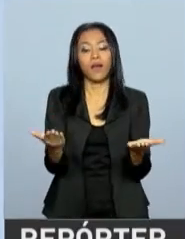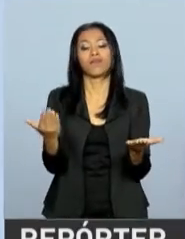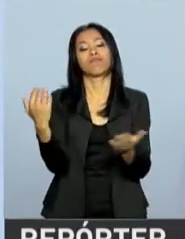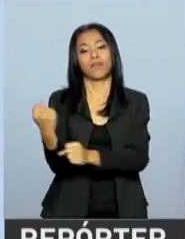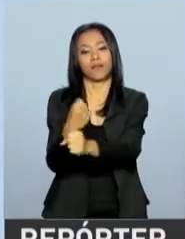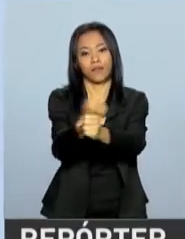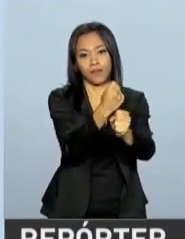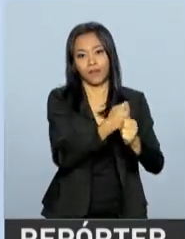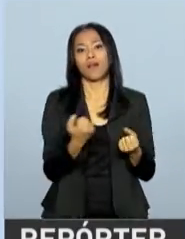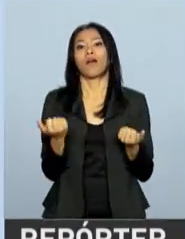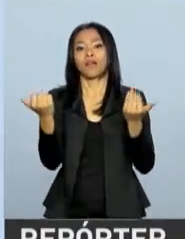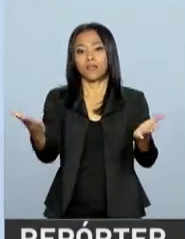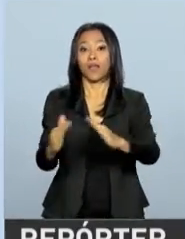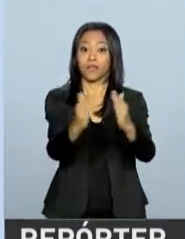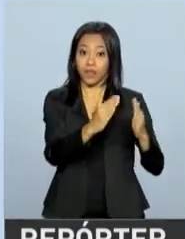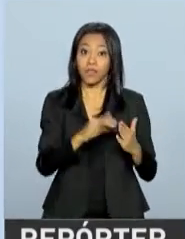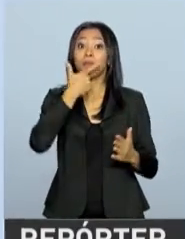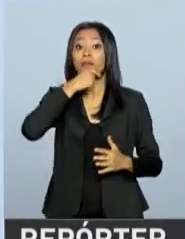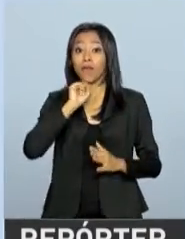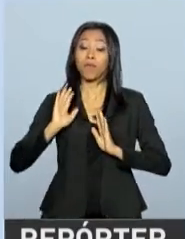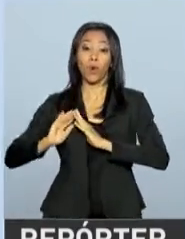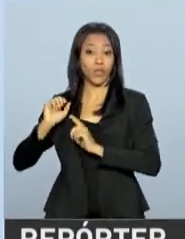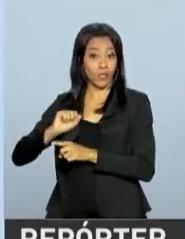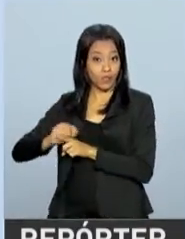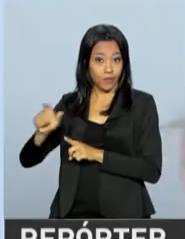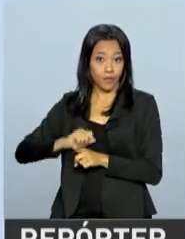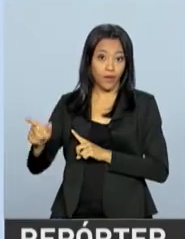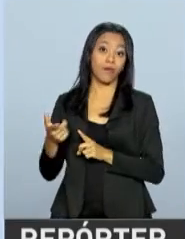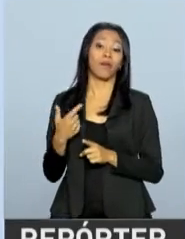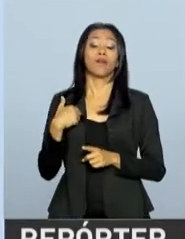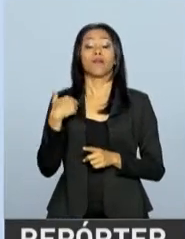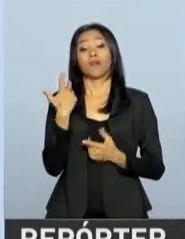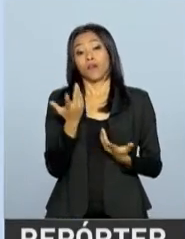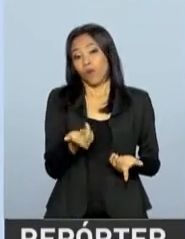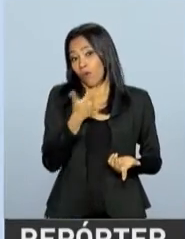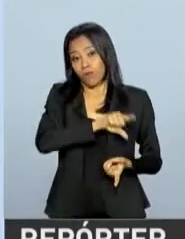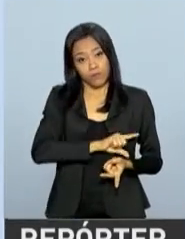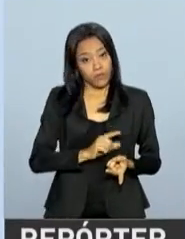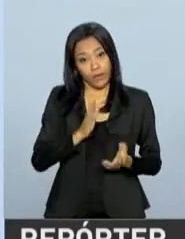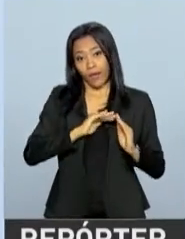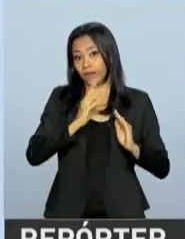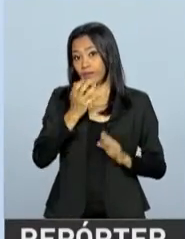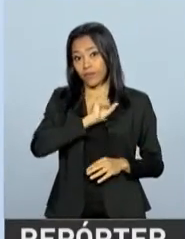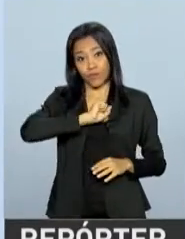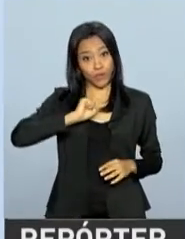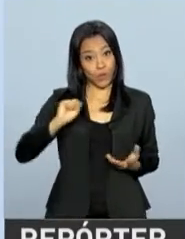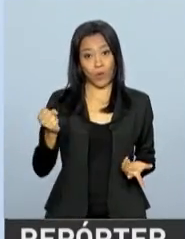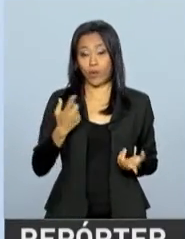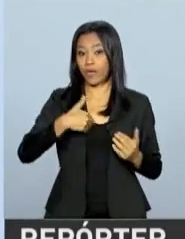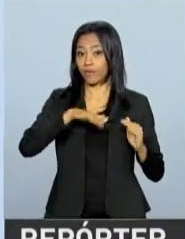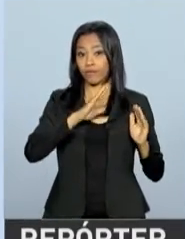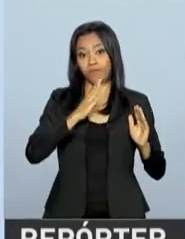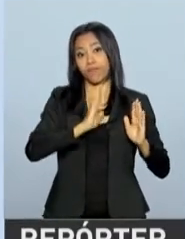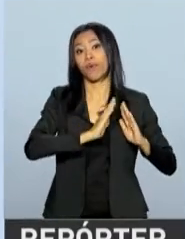a moradia para quem precisa pra quem mora de aluguel pra quem está no modelo social para quem está na casa da sogra para quem está